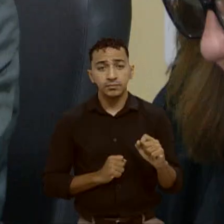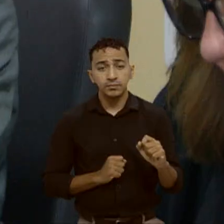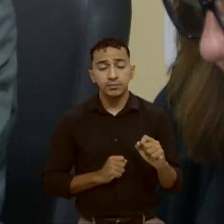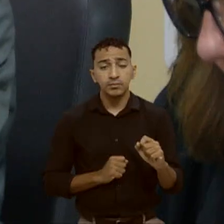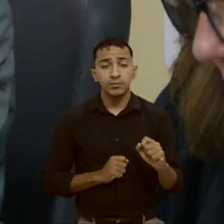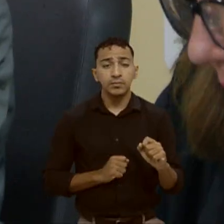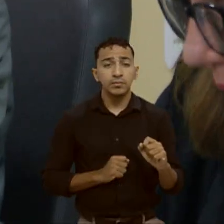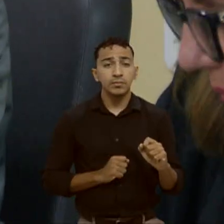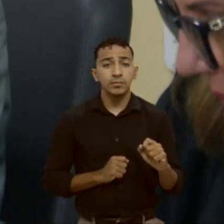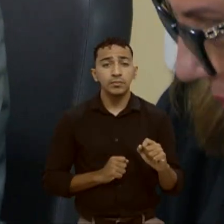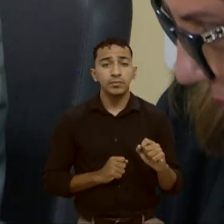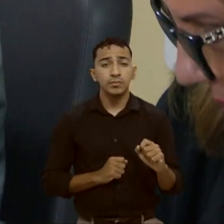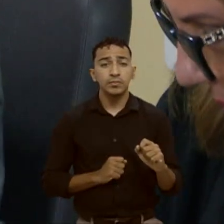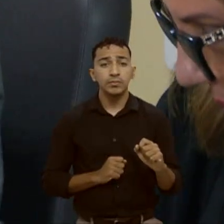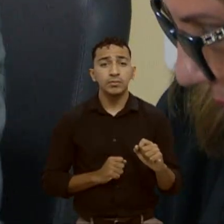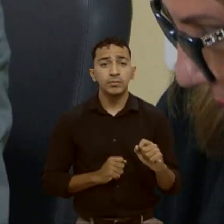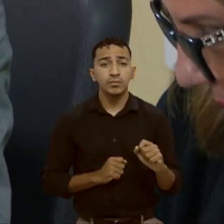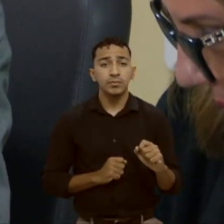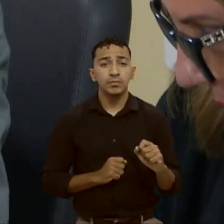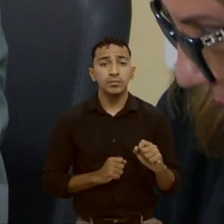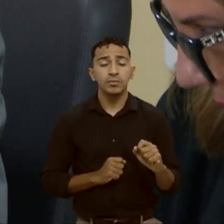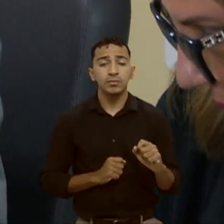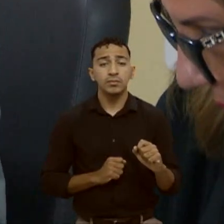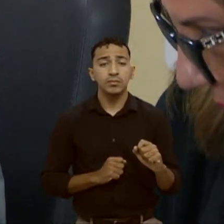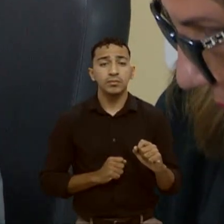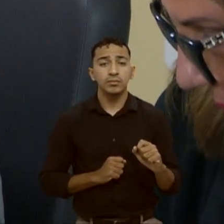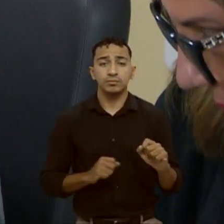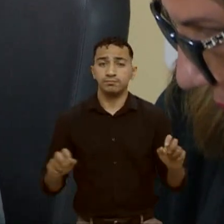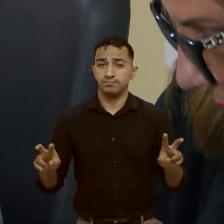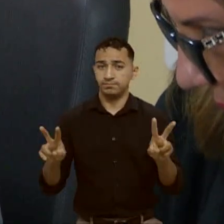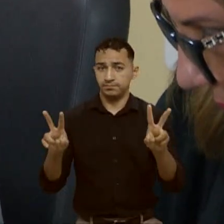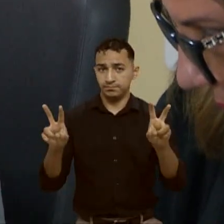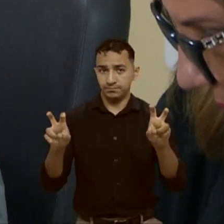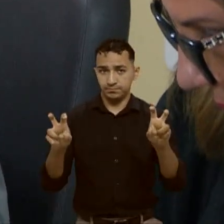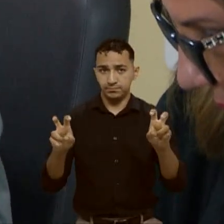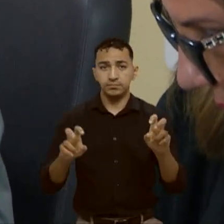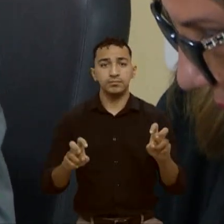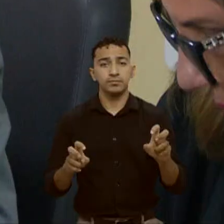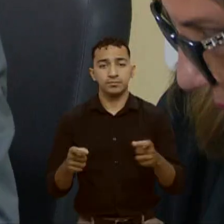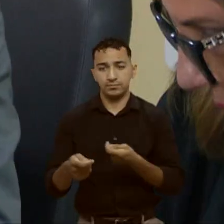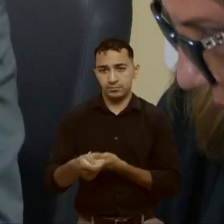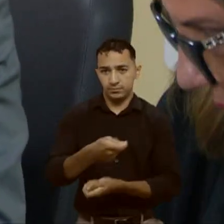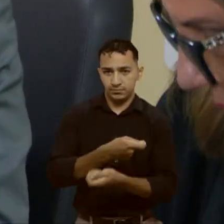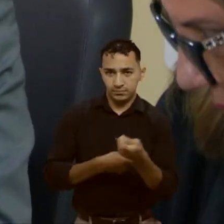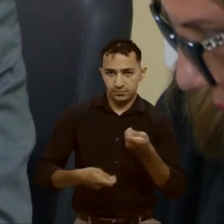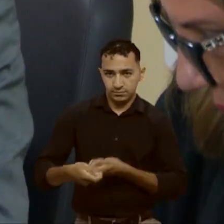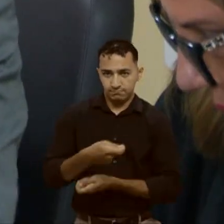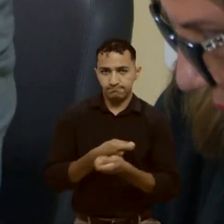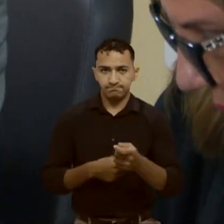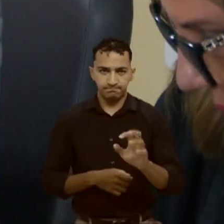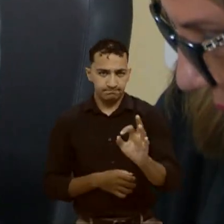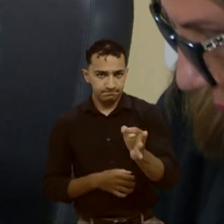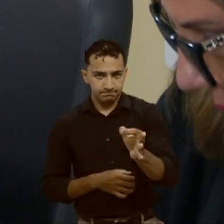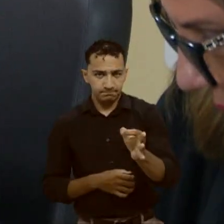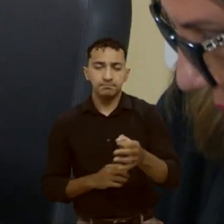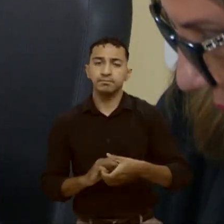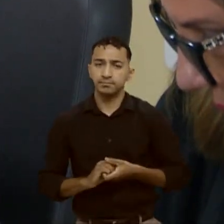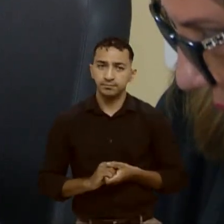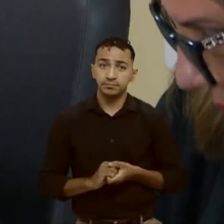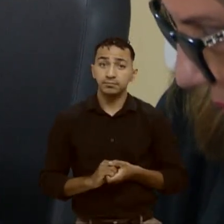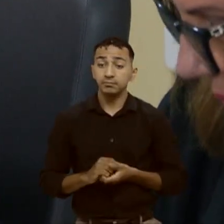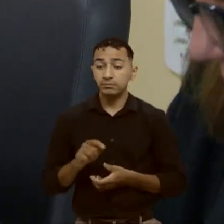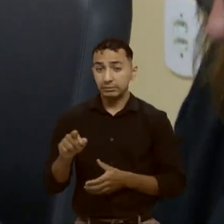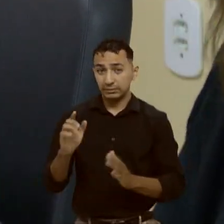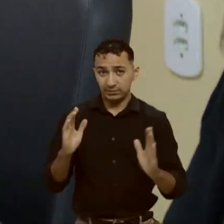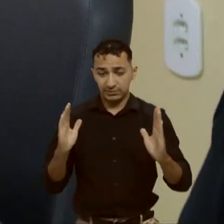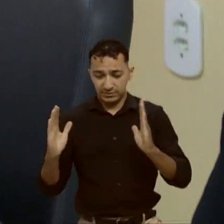doutor Hugo, como sempre. Quando a gente está falando sobre isso, a gente está falando sobre economia, né? Curiosamente, a Black Friday vem no final do